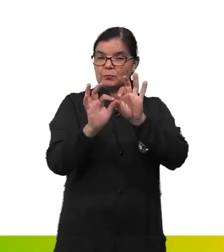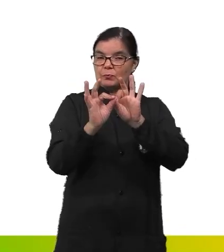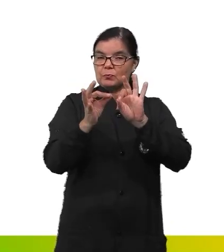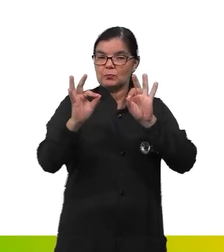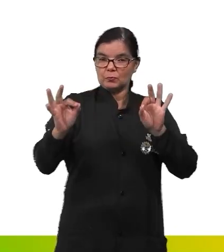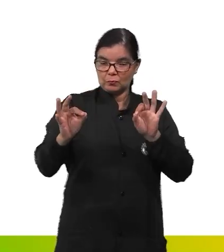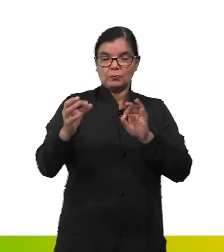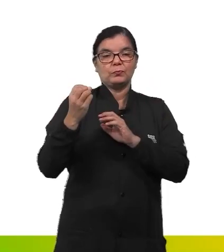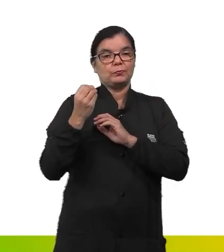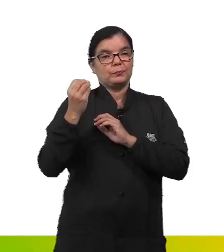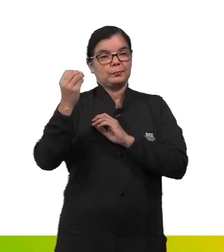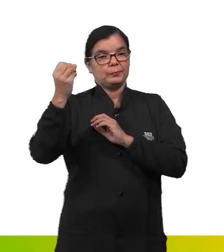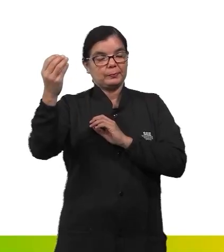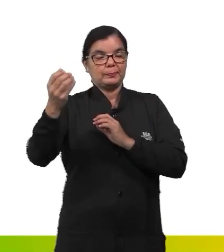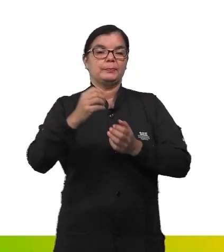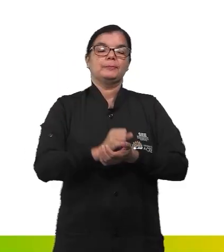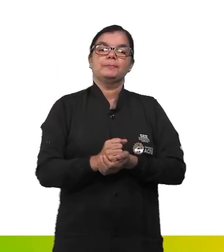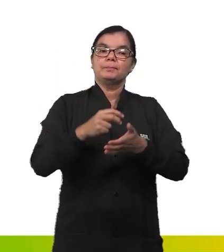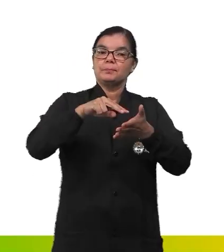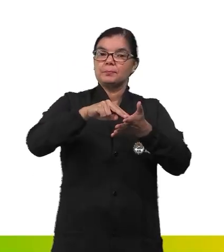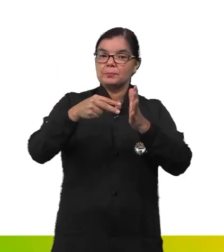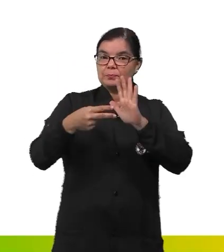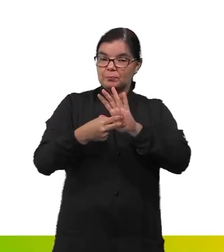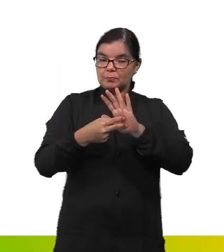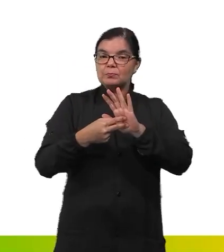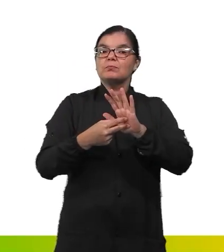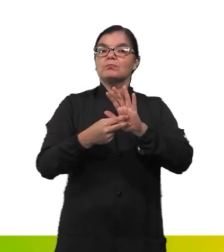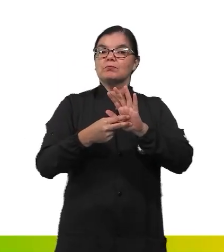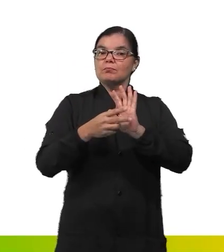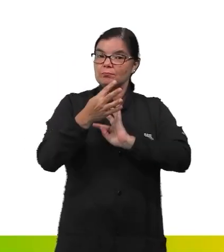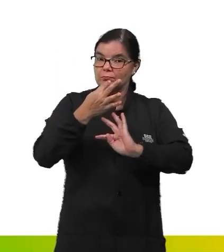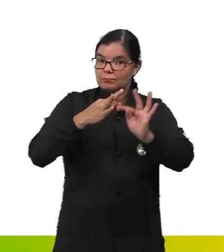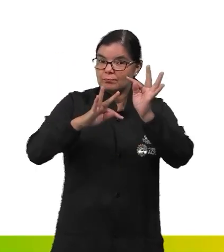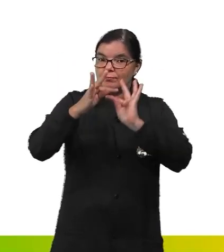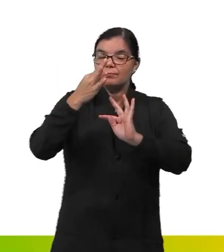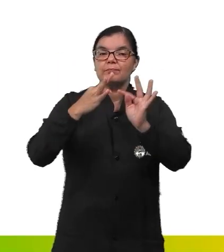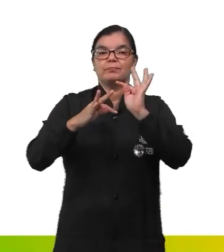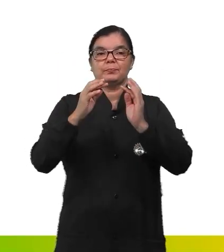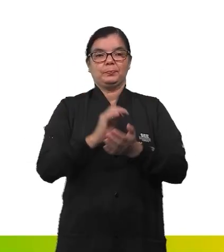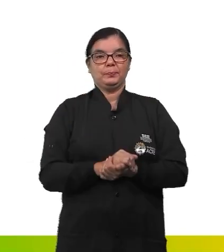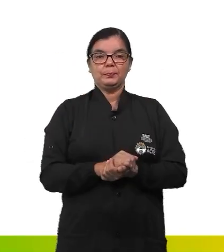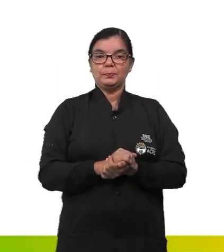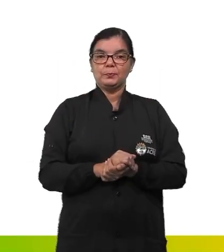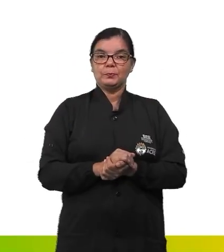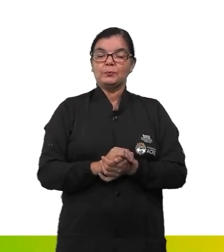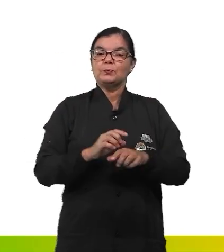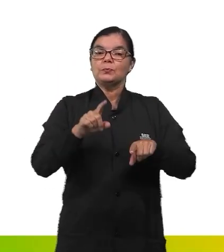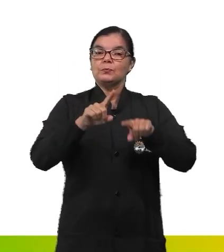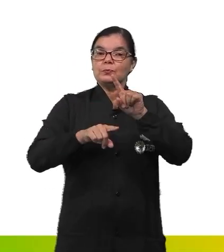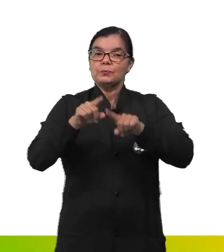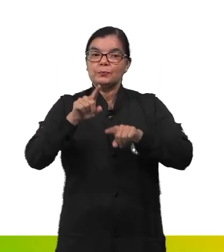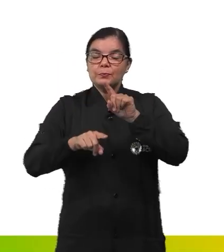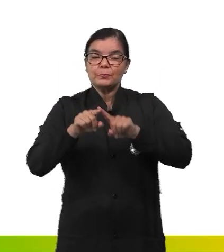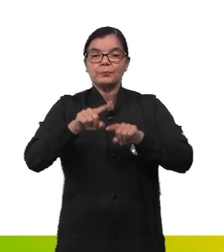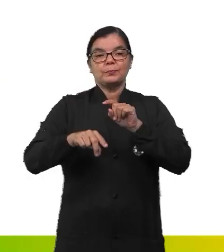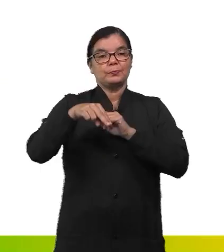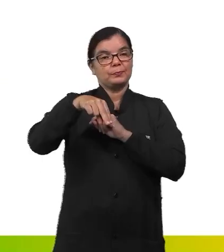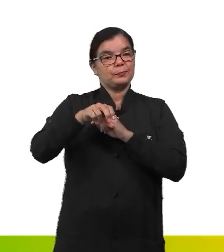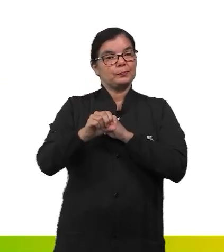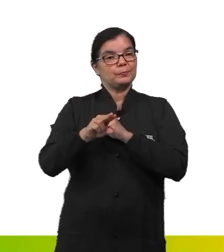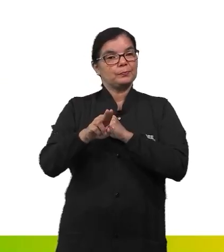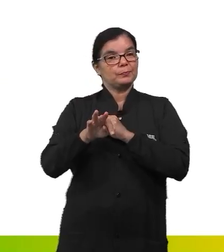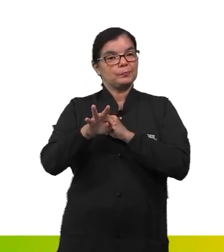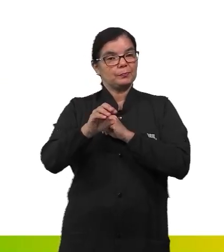viagens oceânicas. Isso é um desenvolvimento tecnológico. Instrumentos náuticos, como o